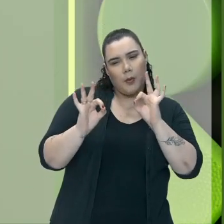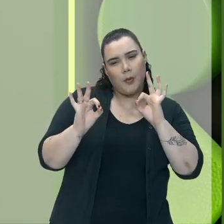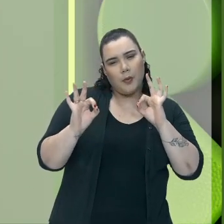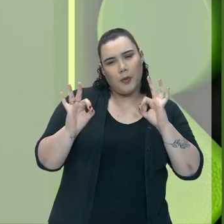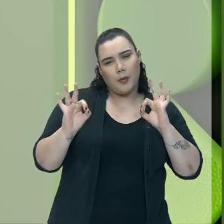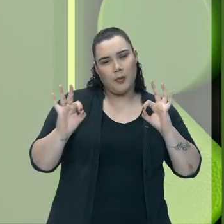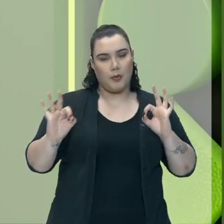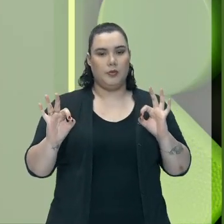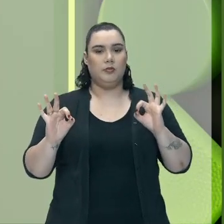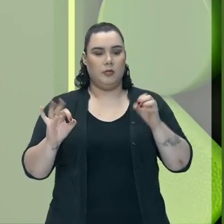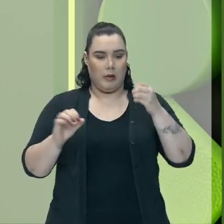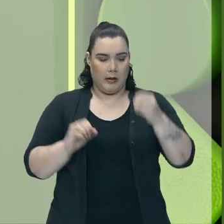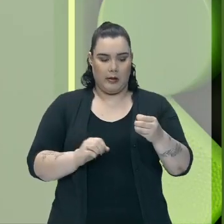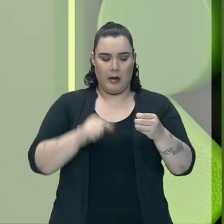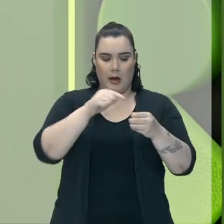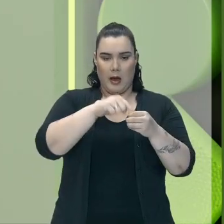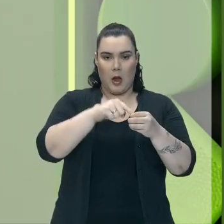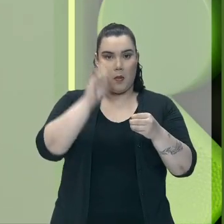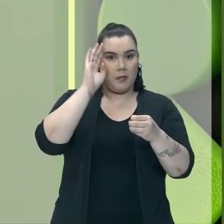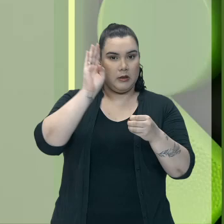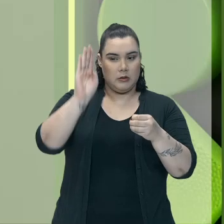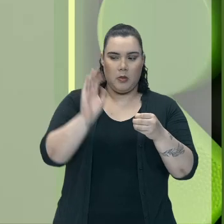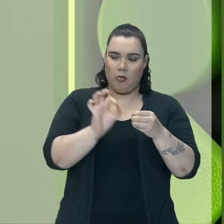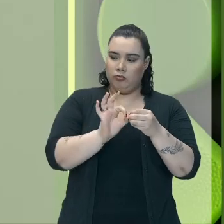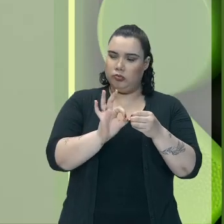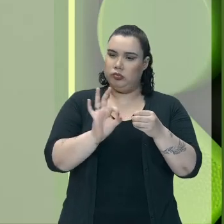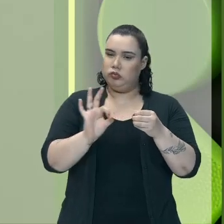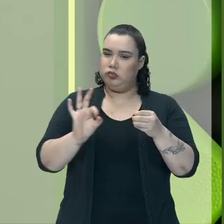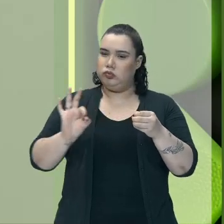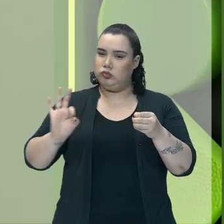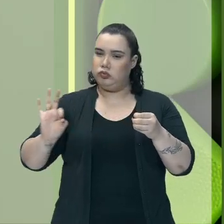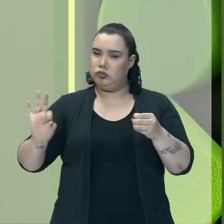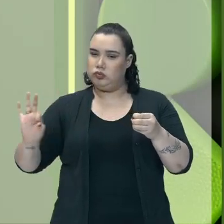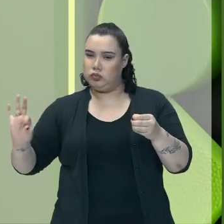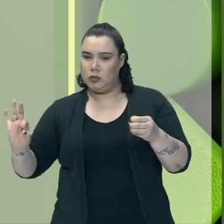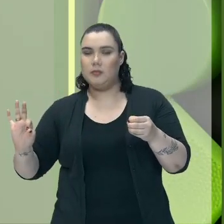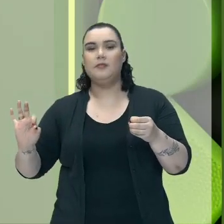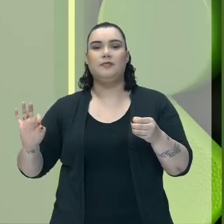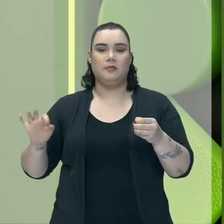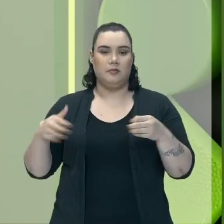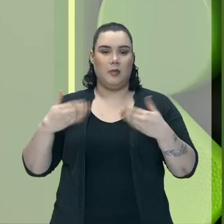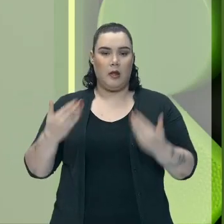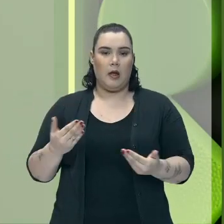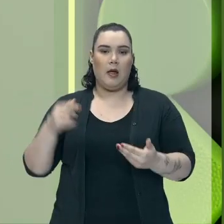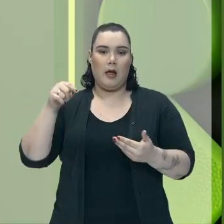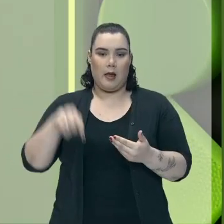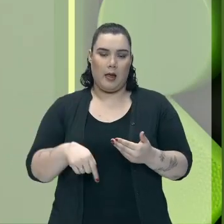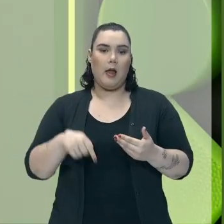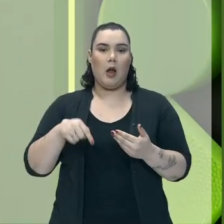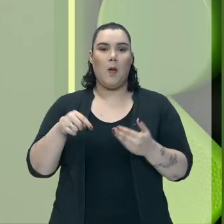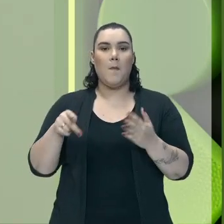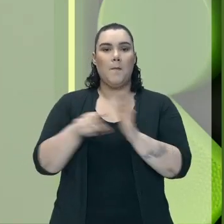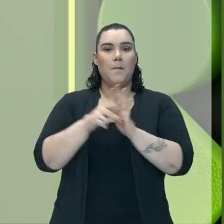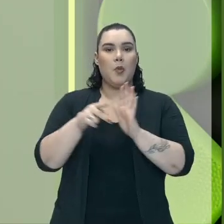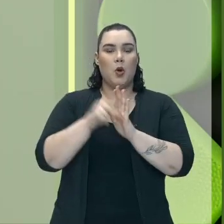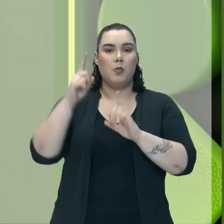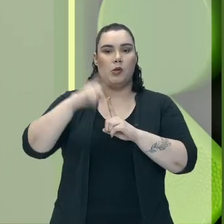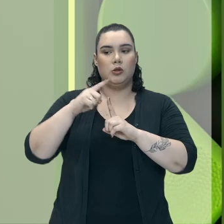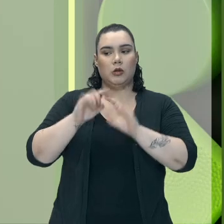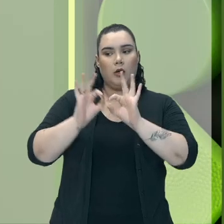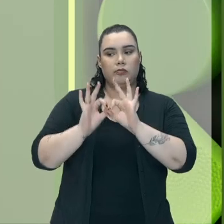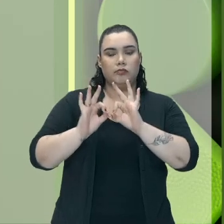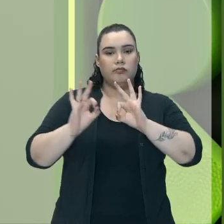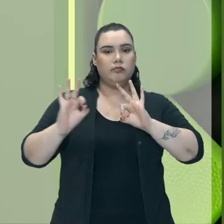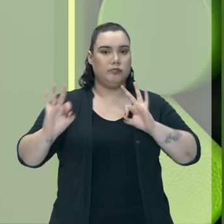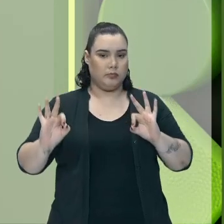seu centro, né? Do centro aí da Via Láctea, porque 26 anos-luz é uma medida de distância, né? Se